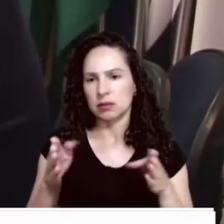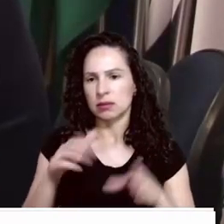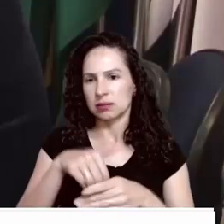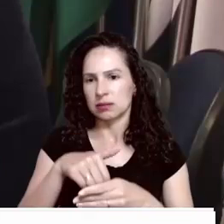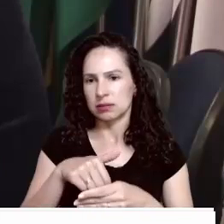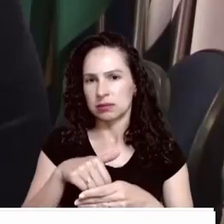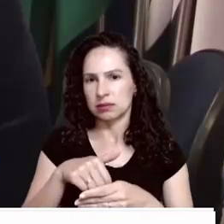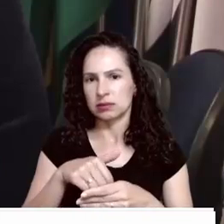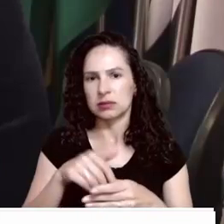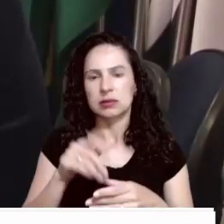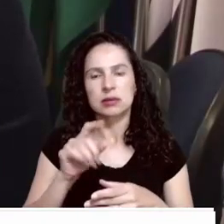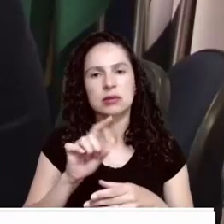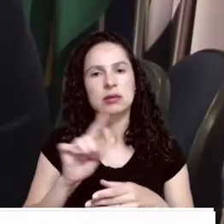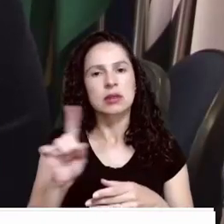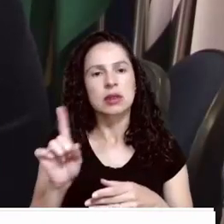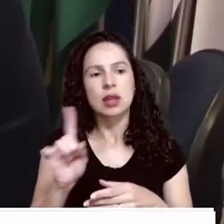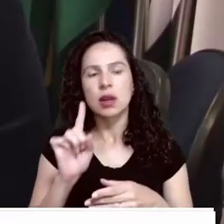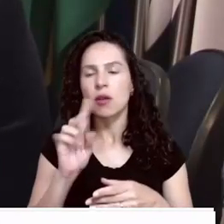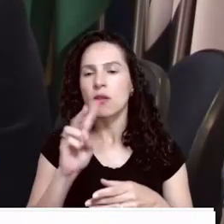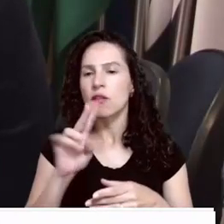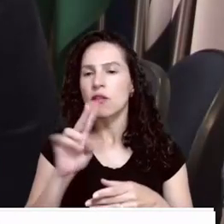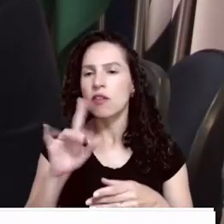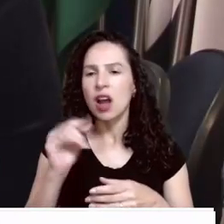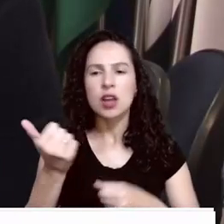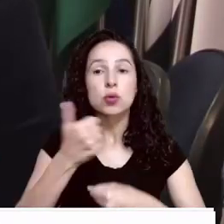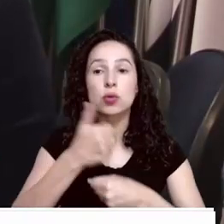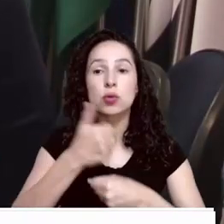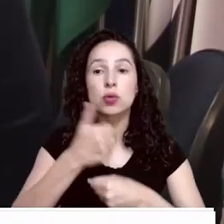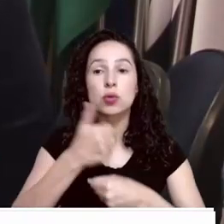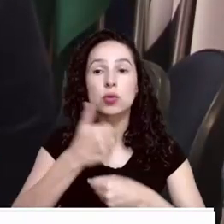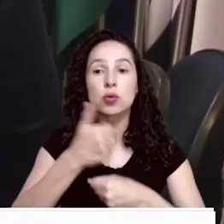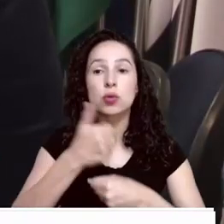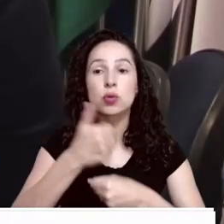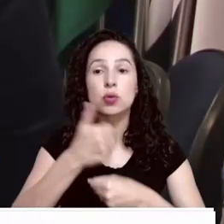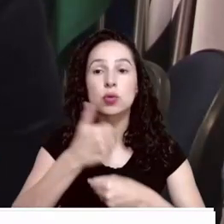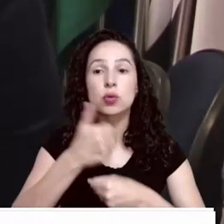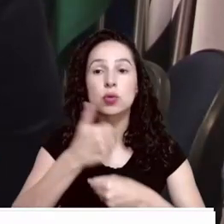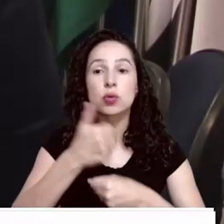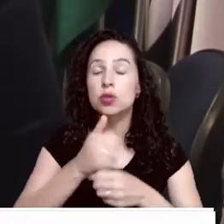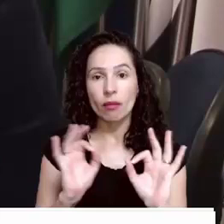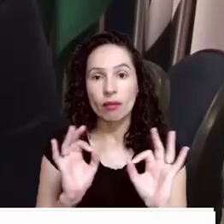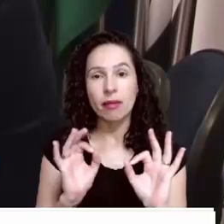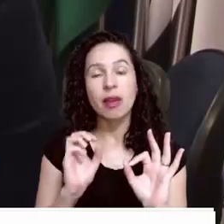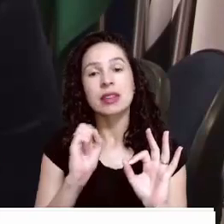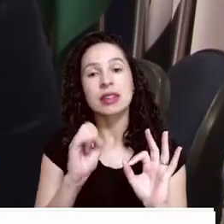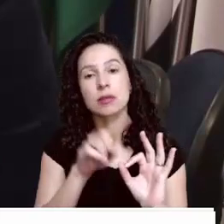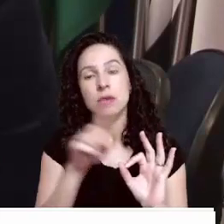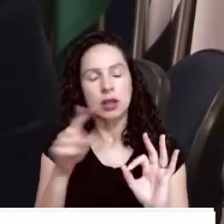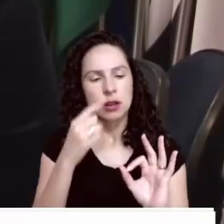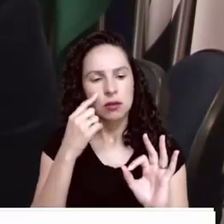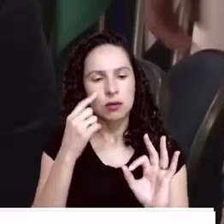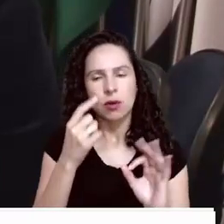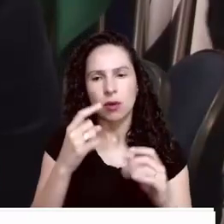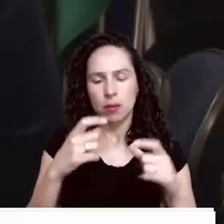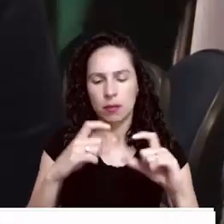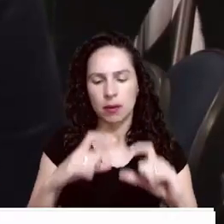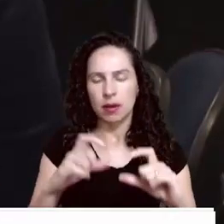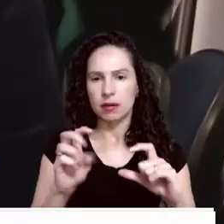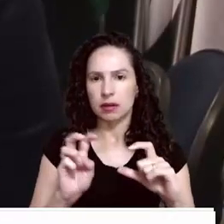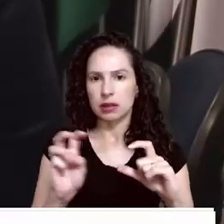mudando absolutamente nada. Se vocês forem para o parágrafo 5º,